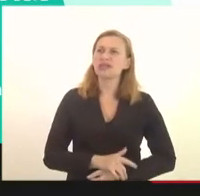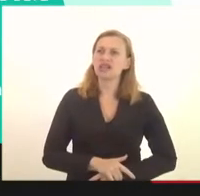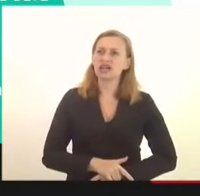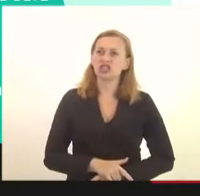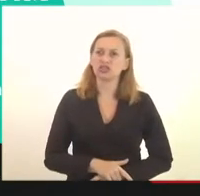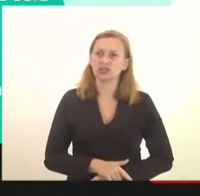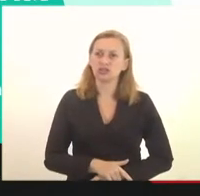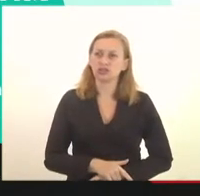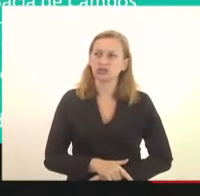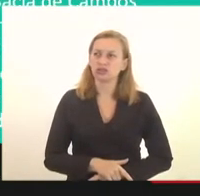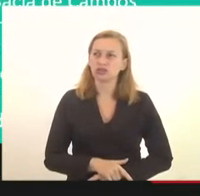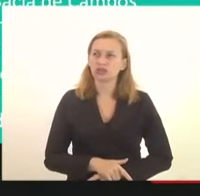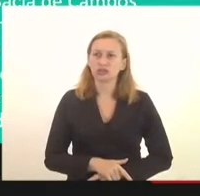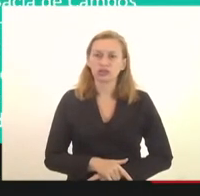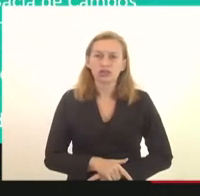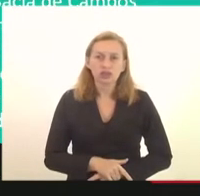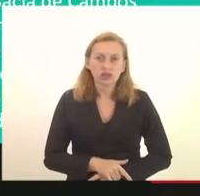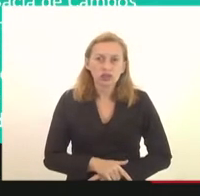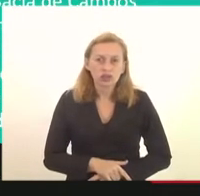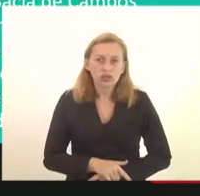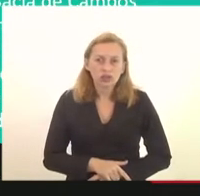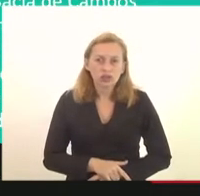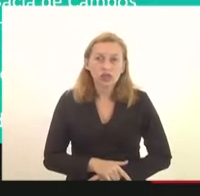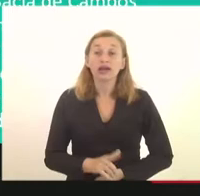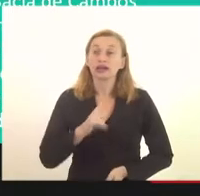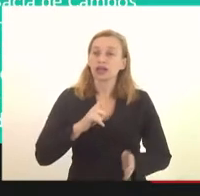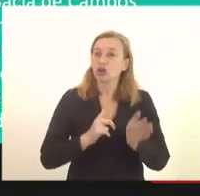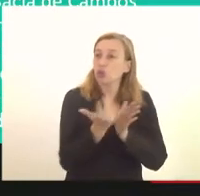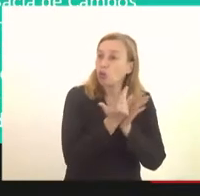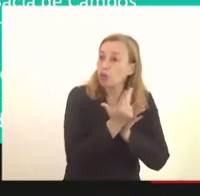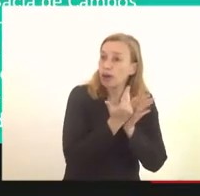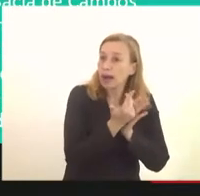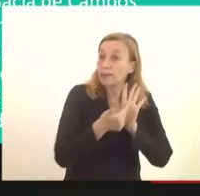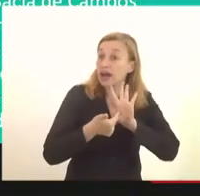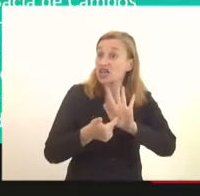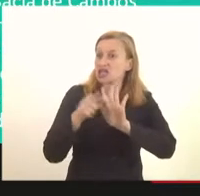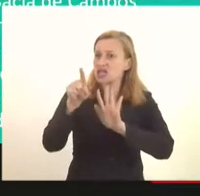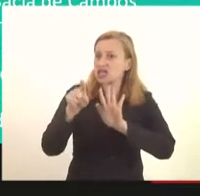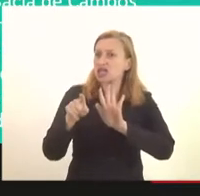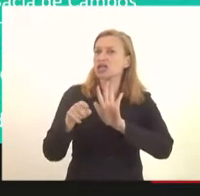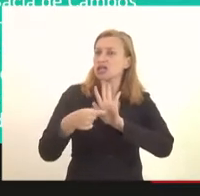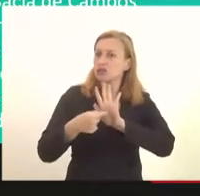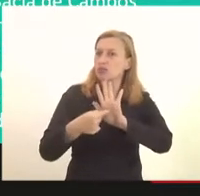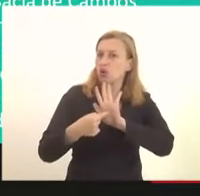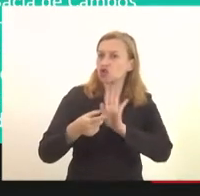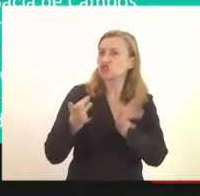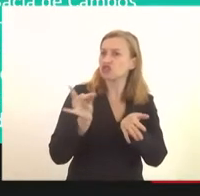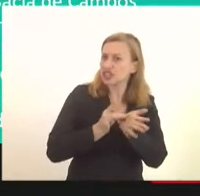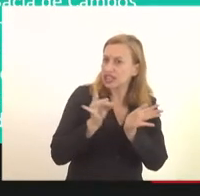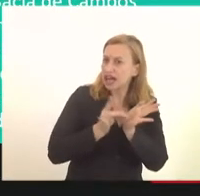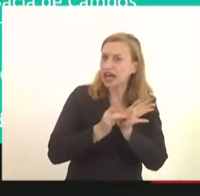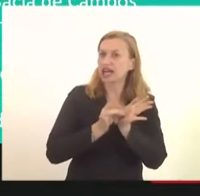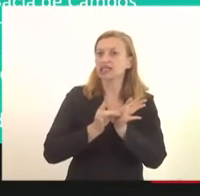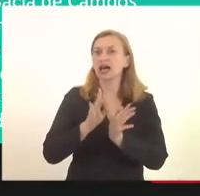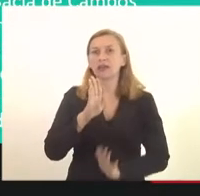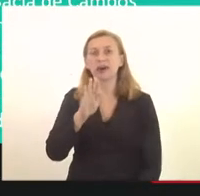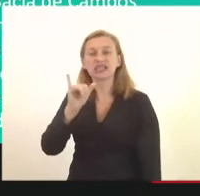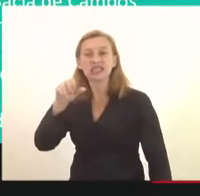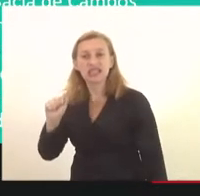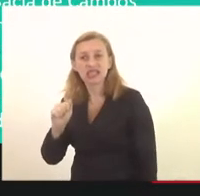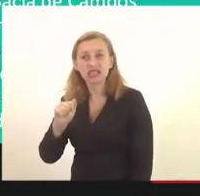moderado. Aqui tem um mapinha que mostra, na verdade, a localização dos ativos da Petronas na bacia de